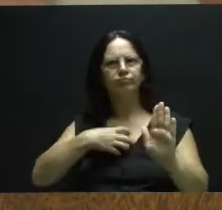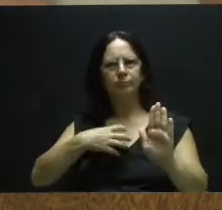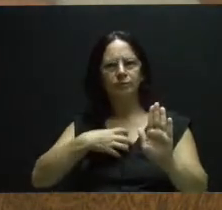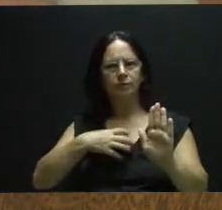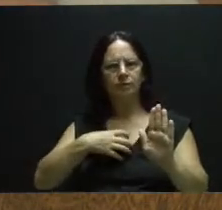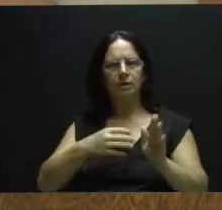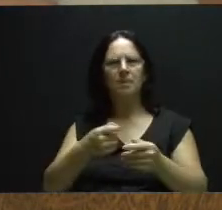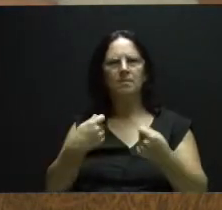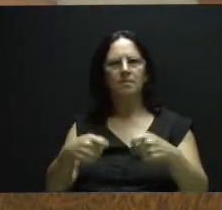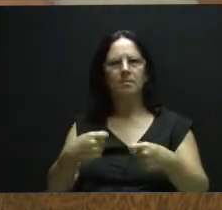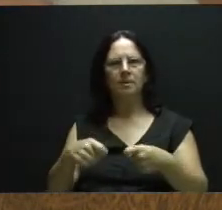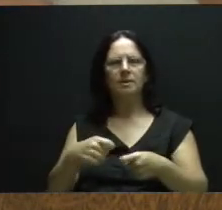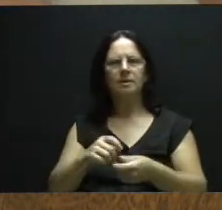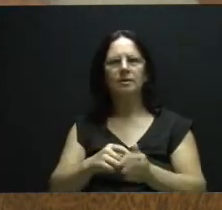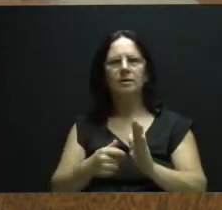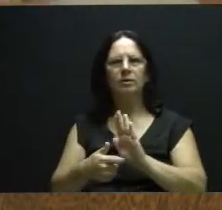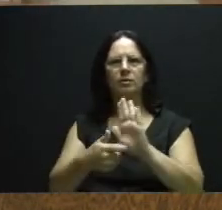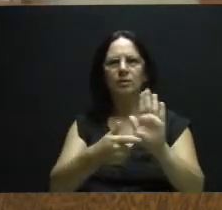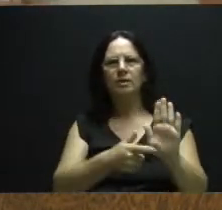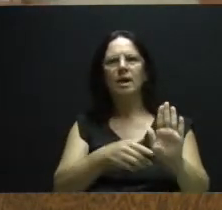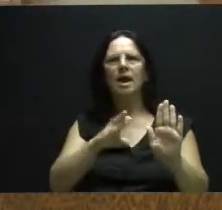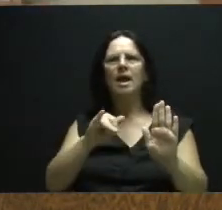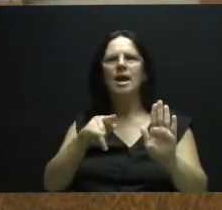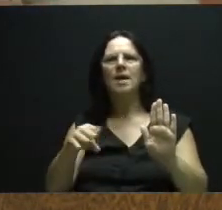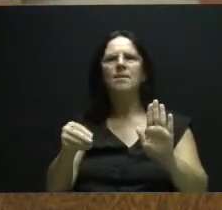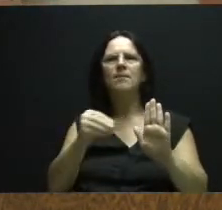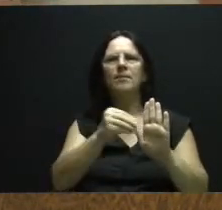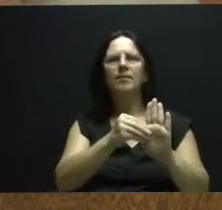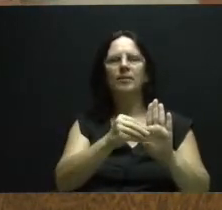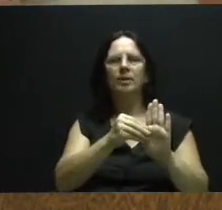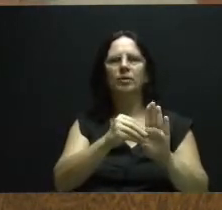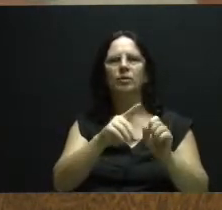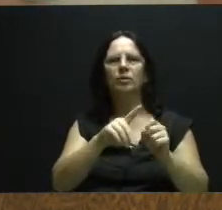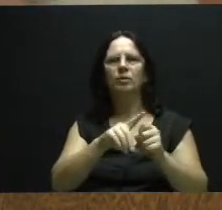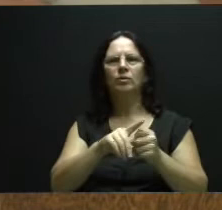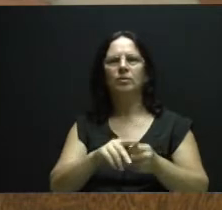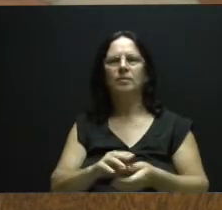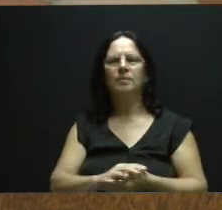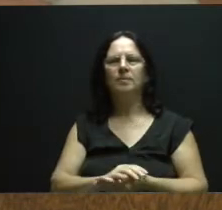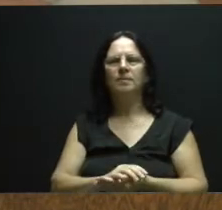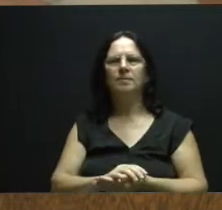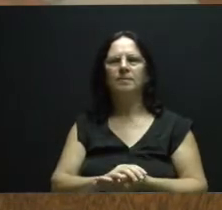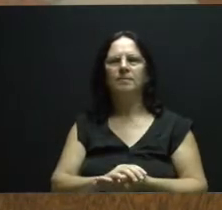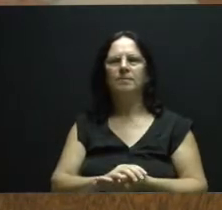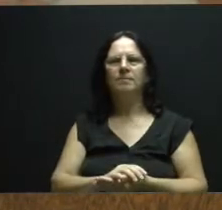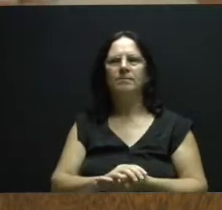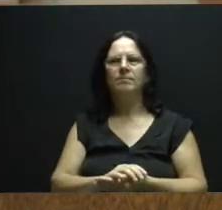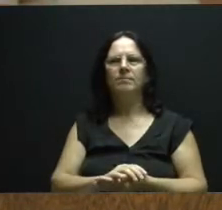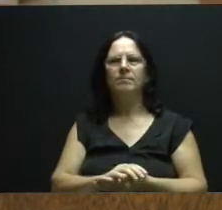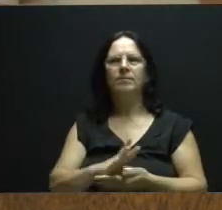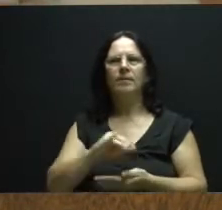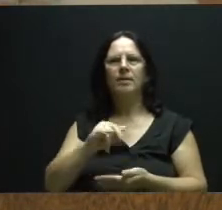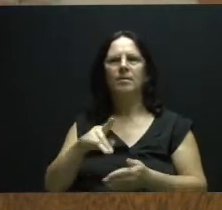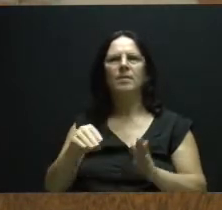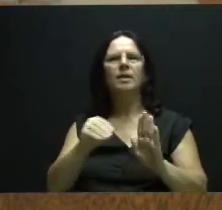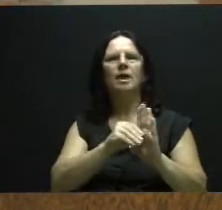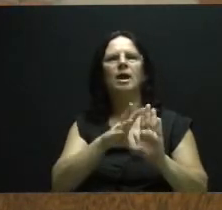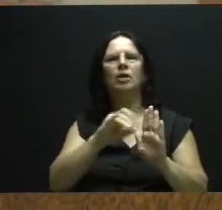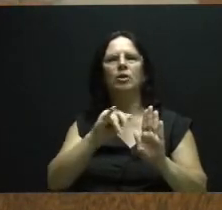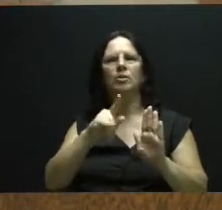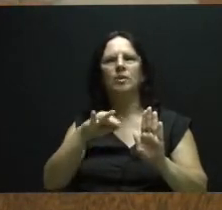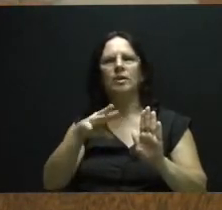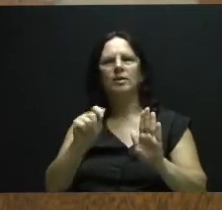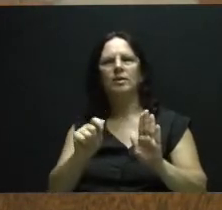merece a apresentação de emenda supressiva nos termos seguintes emenda supressiva a